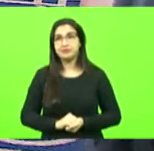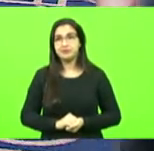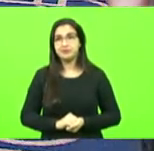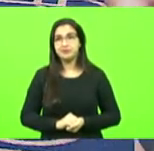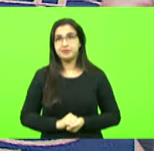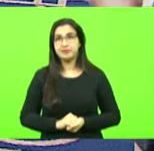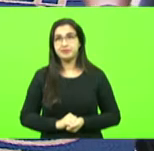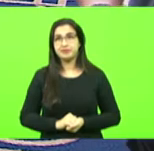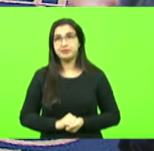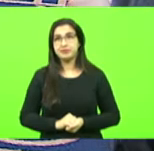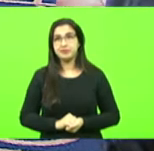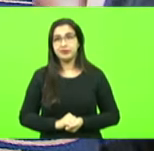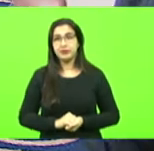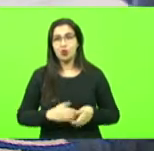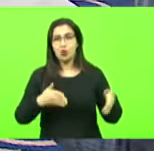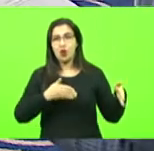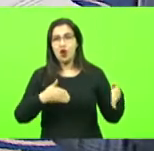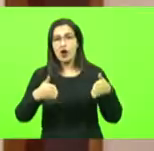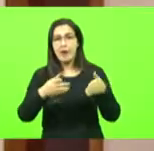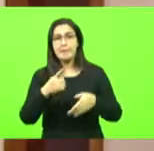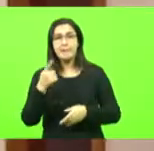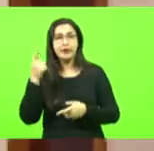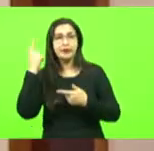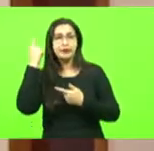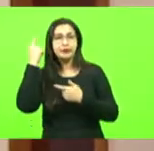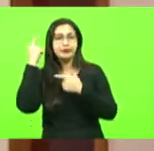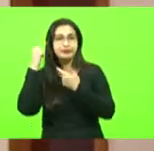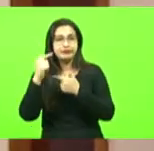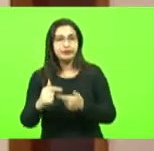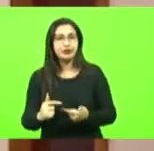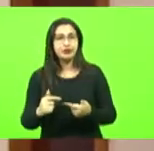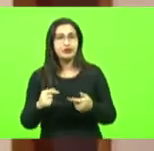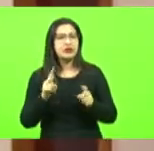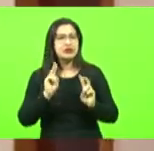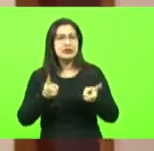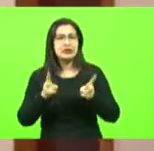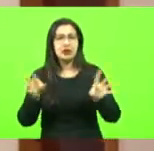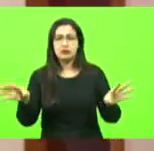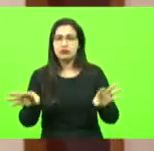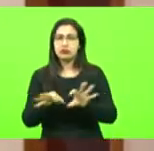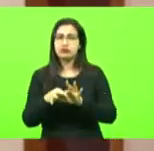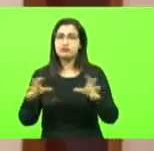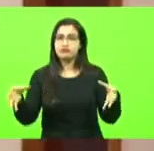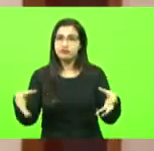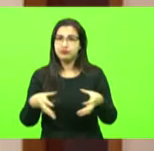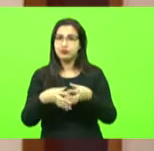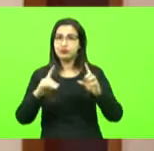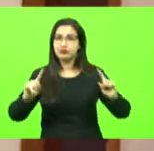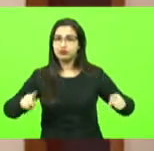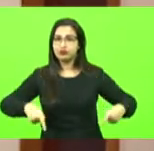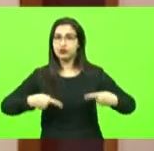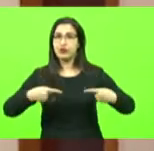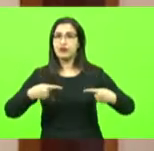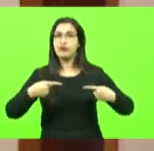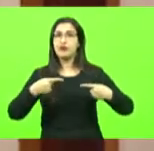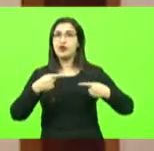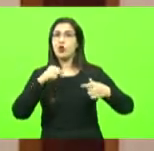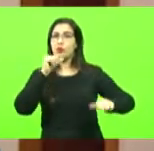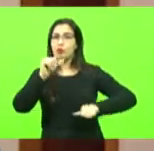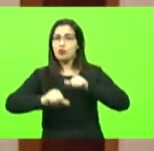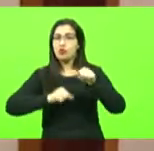E no caminho que trilhamos, seguimos sempre em coletivo, com o desafio de transformar a dor